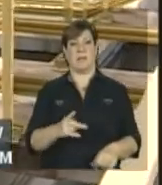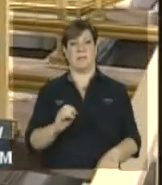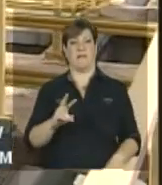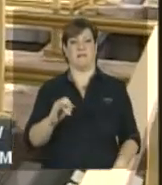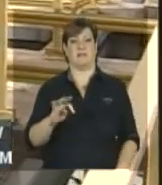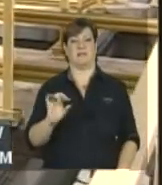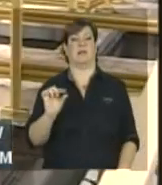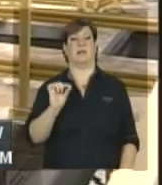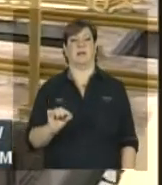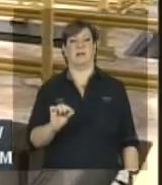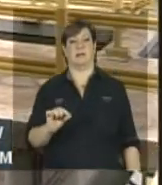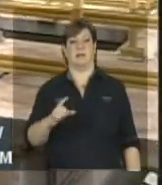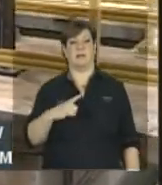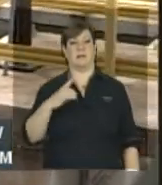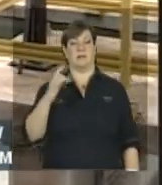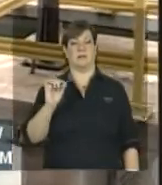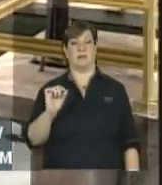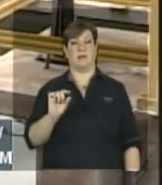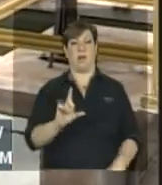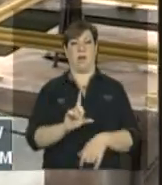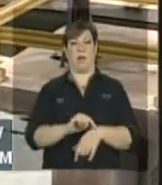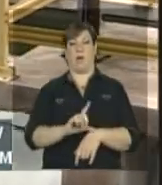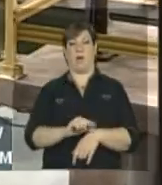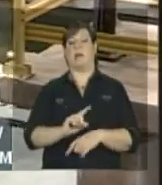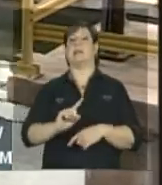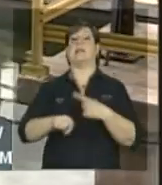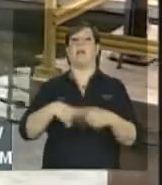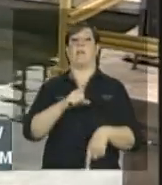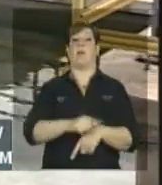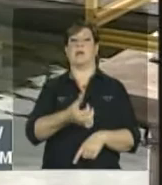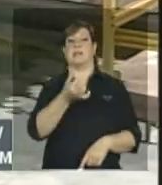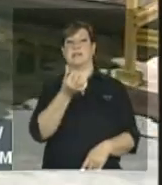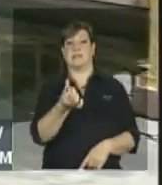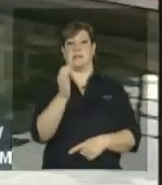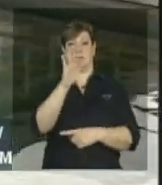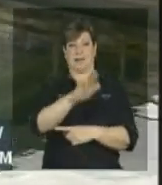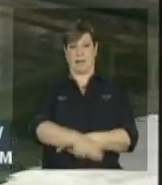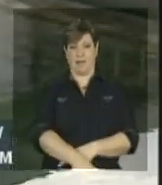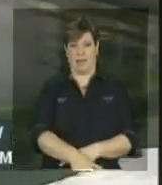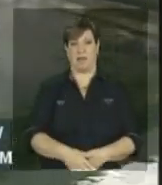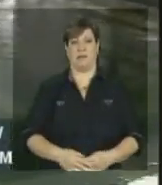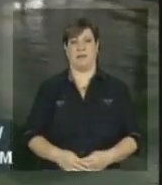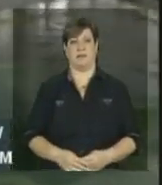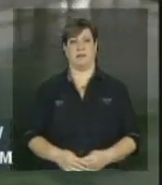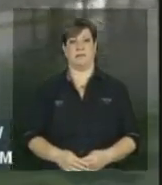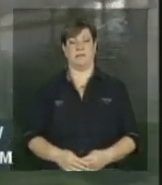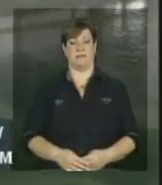para as 6, após as 6 da tarde,